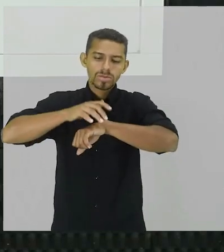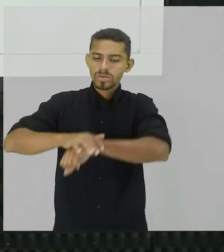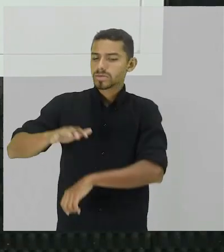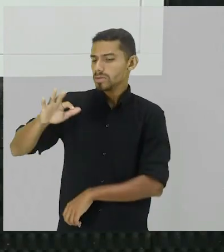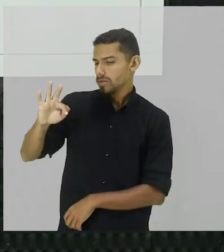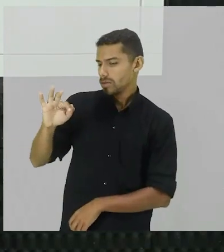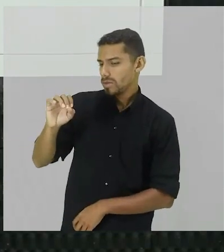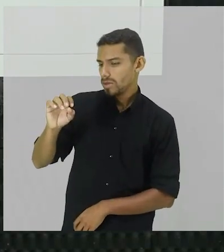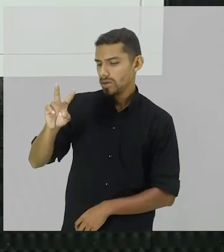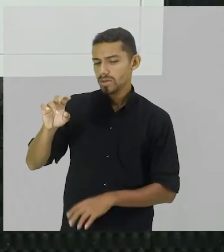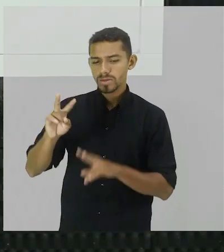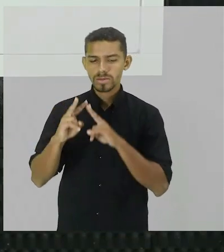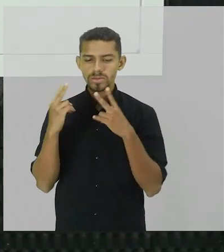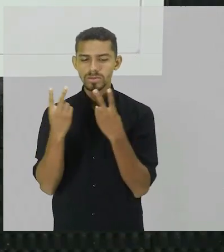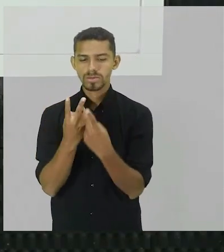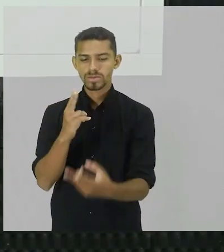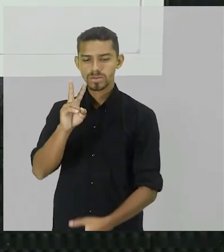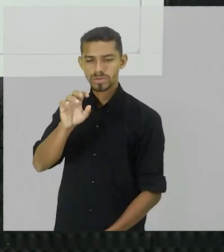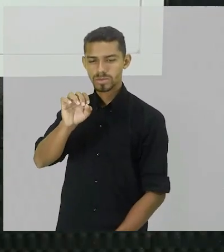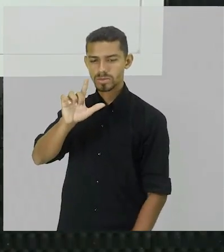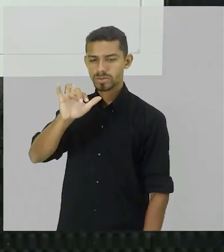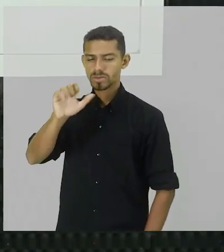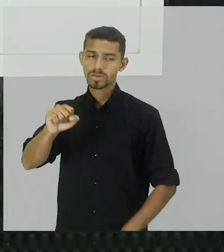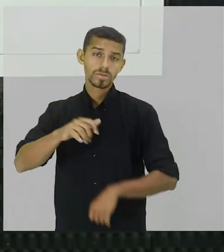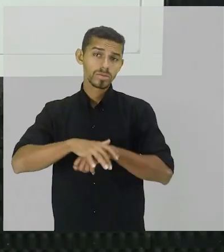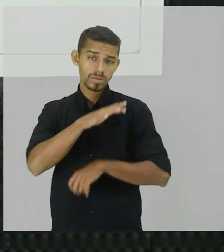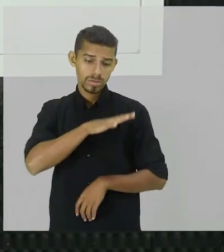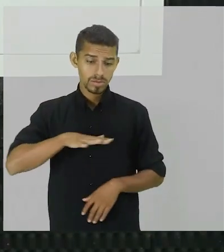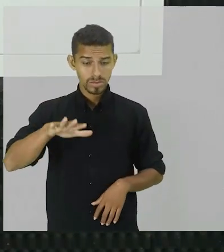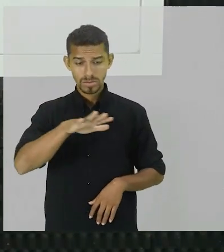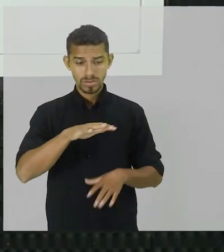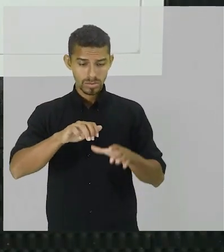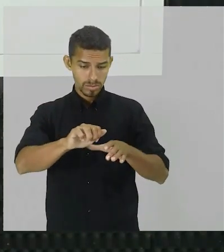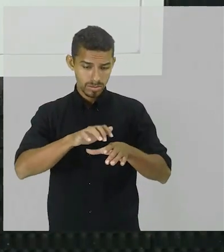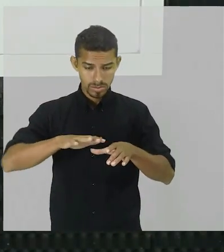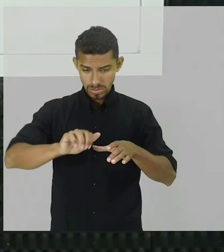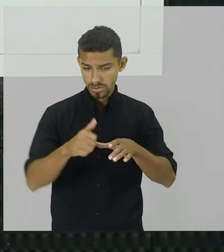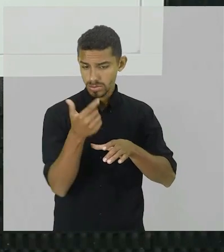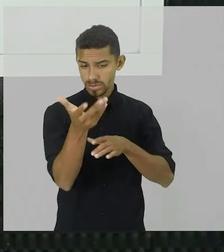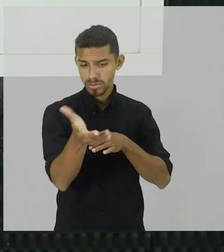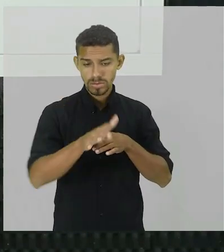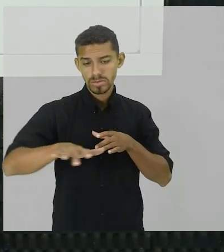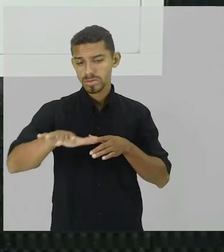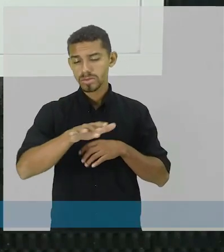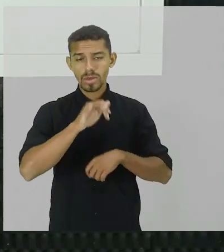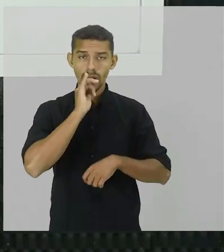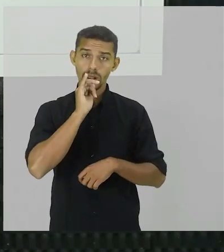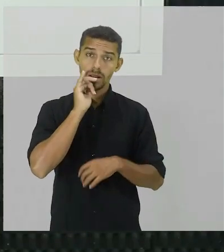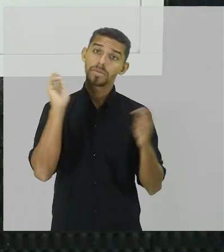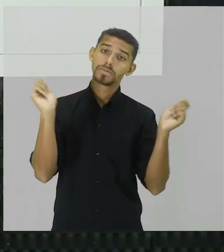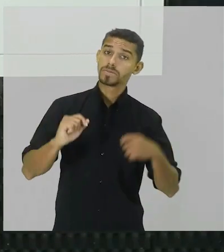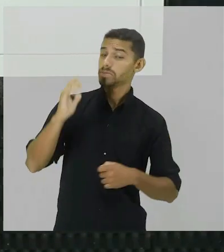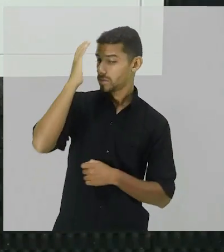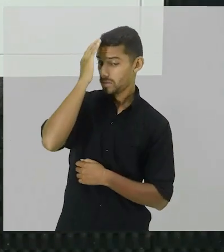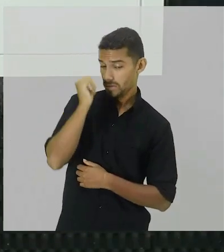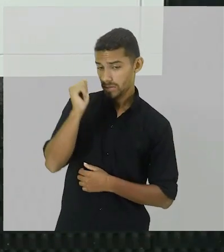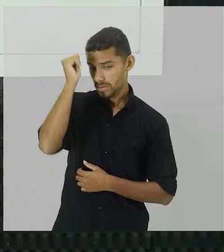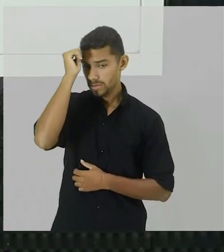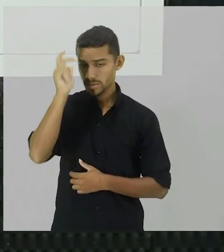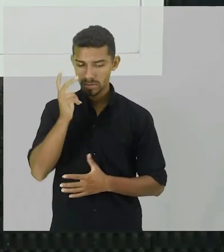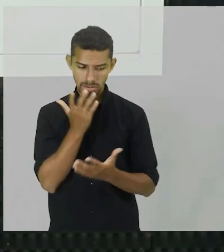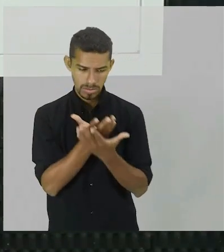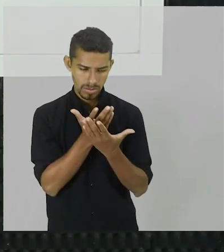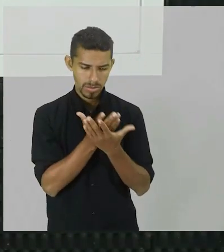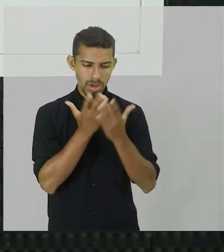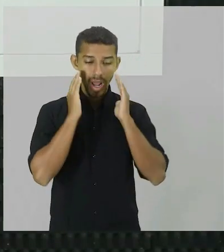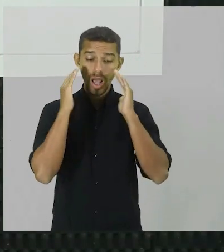de área, porque ele pode querer saber região externa, aí é a área da figura. Então, essas situações a gente tem que, o aluno que vai